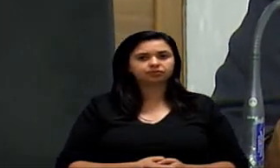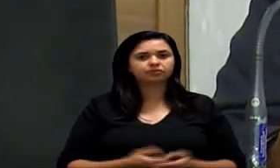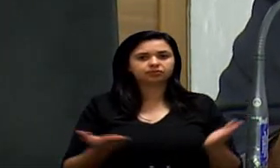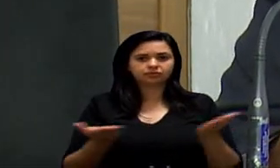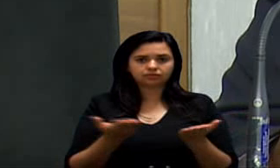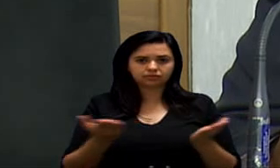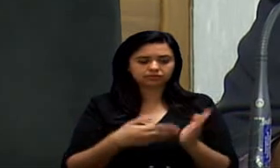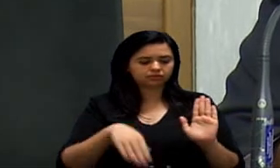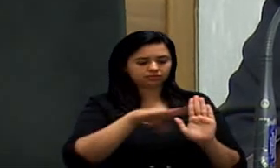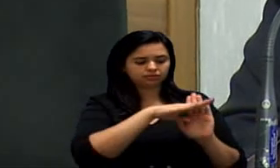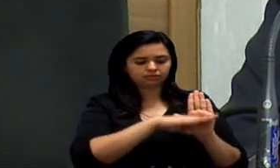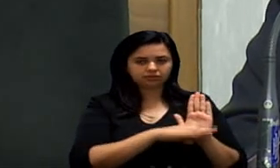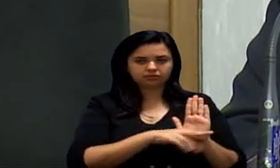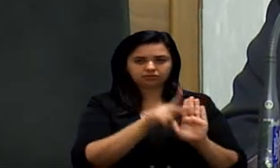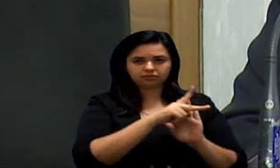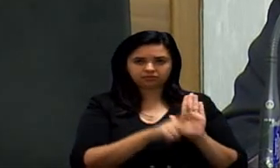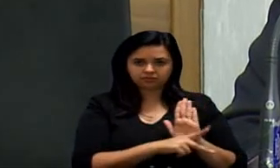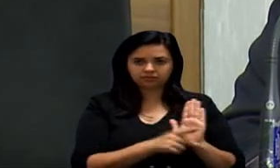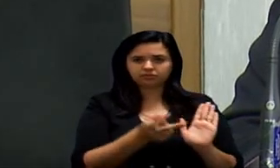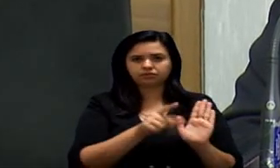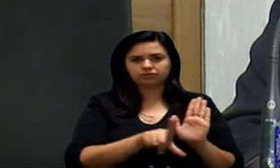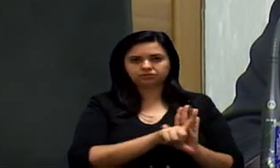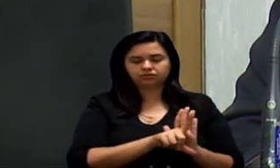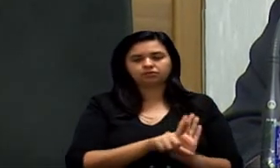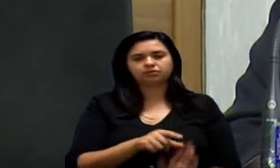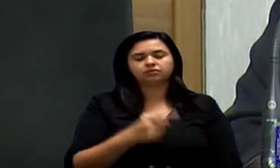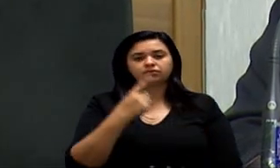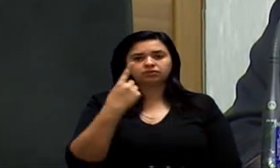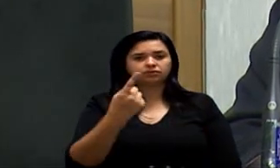Apresentação de matérias, projeto de lei 146-23,